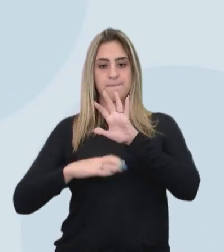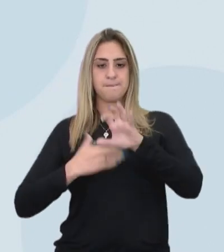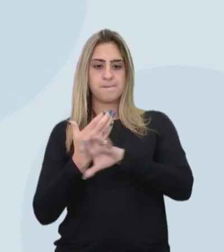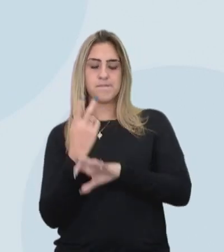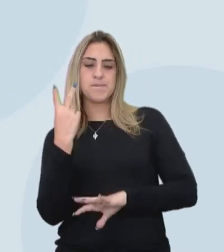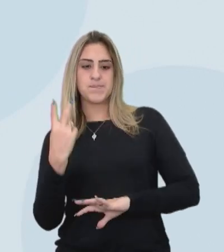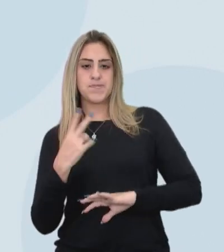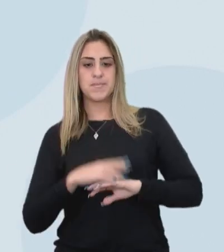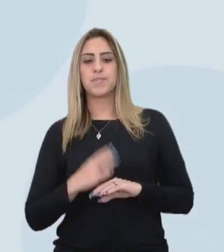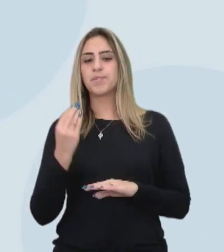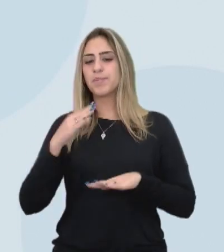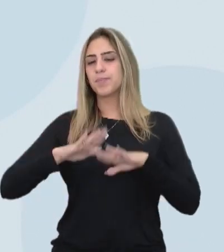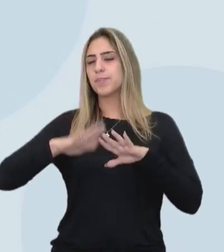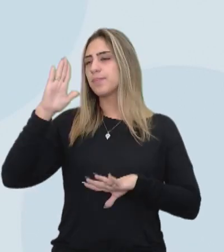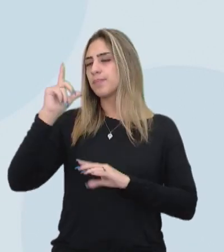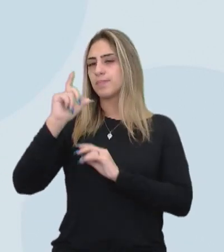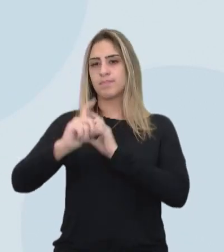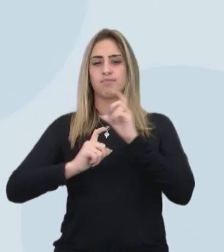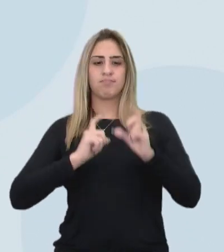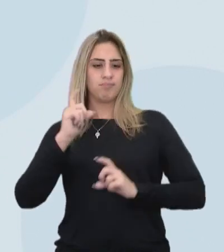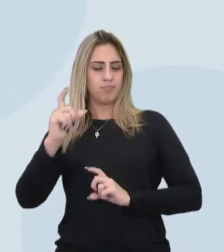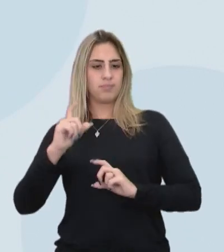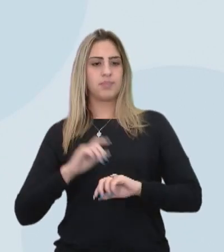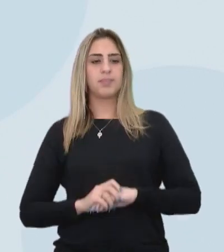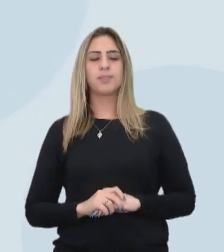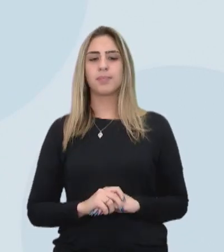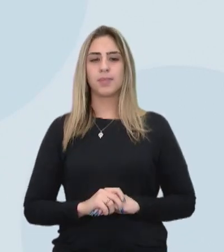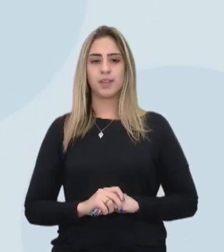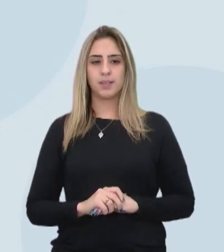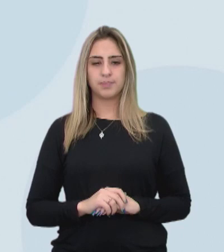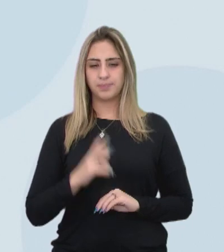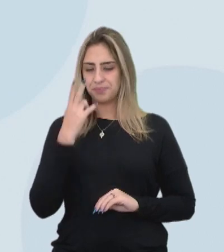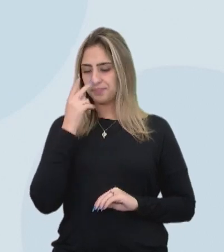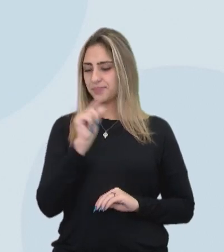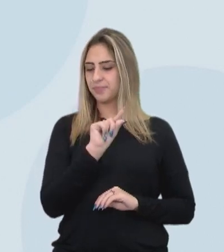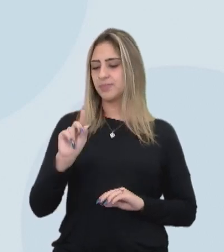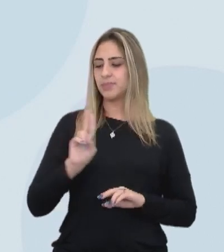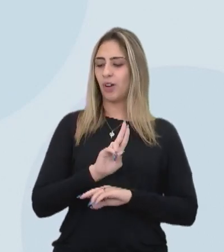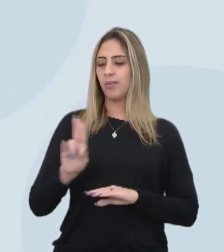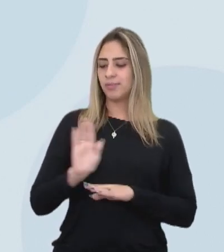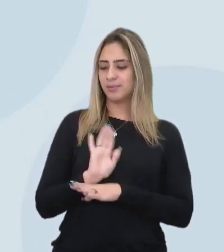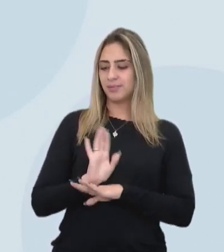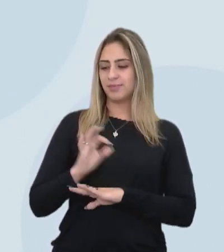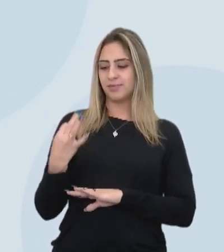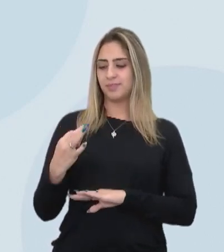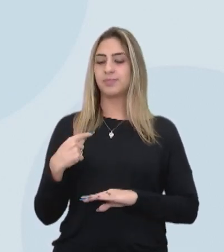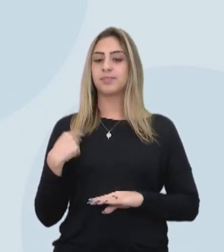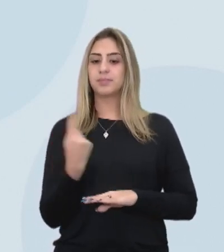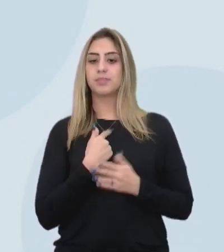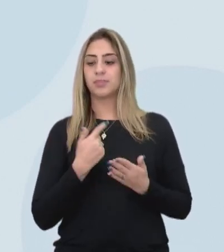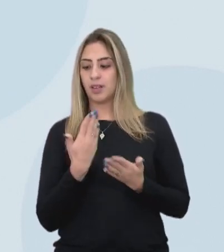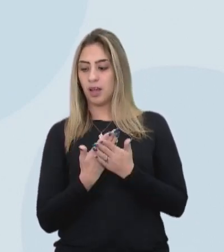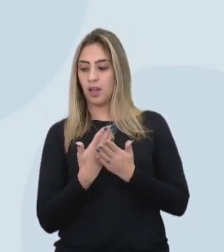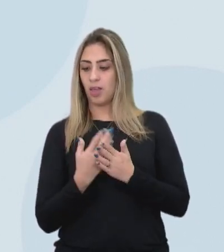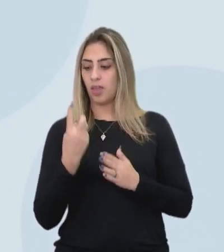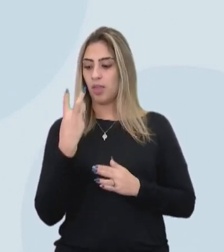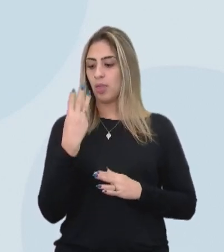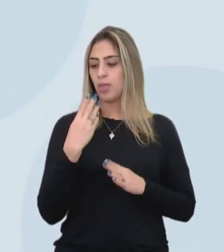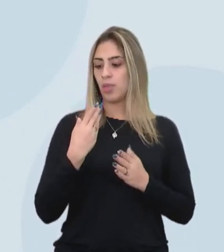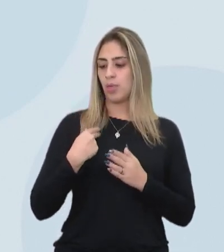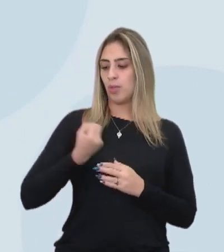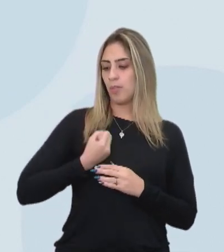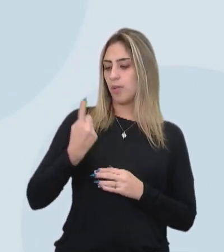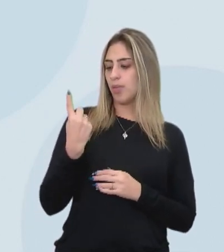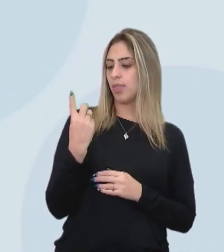curricular 2. Muito além das palavras, parece até nome de filme, né, gente? E aí nós estamos na aula de número